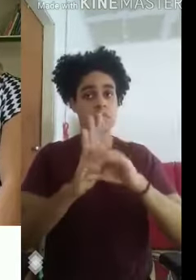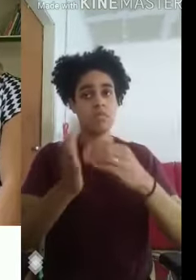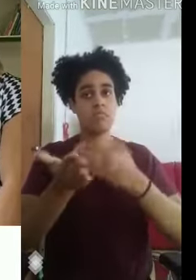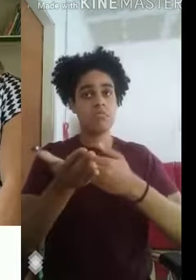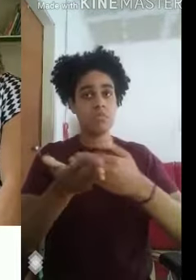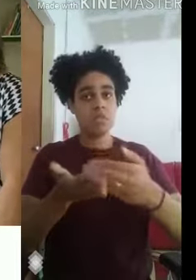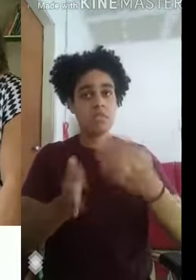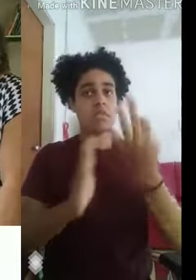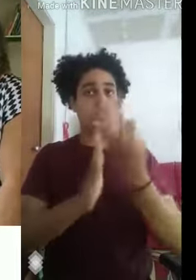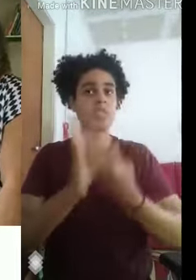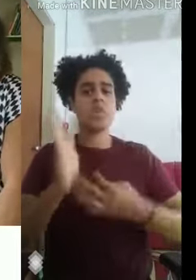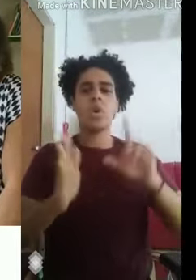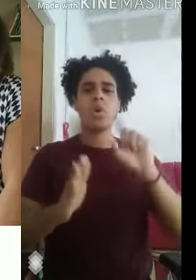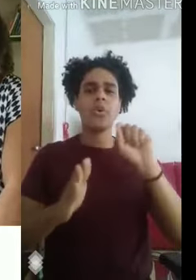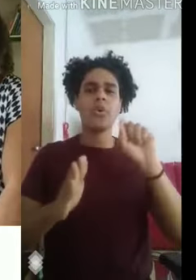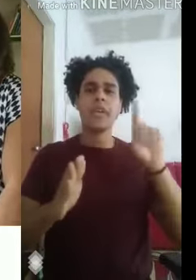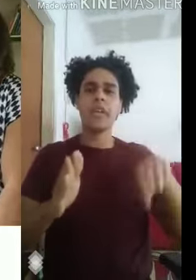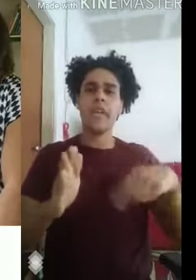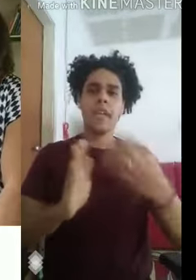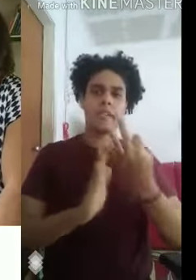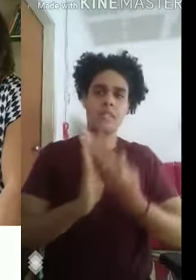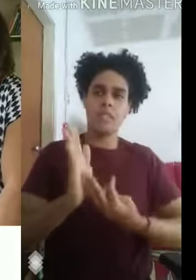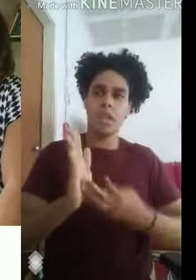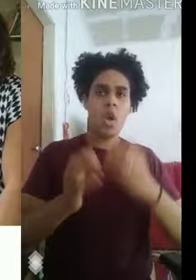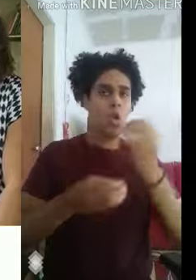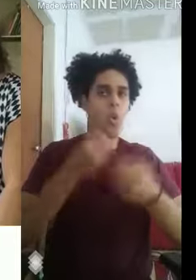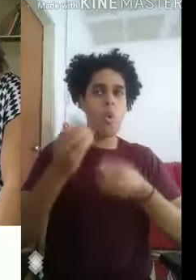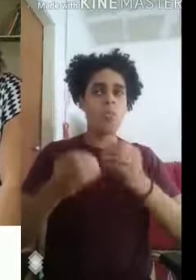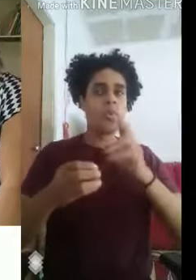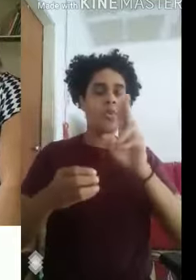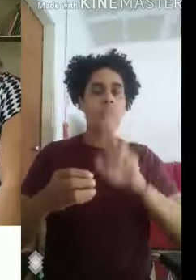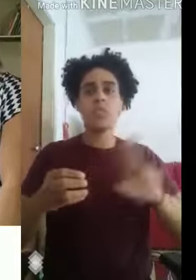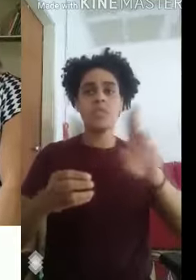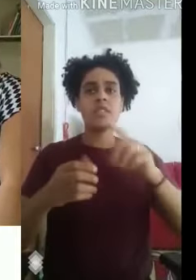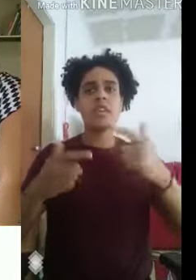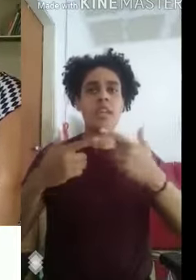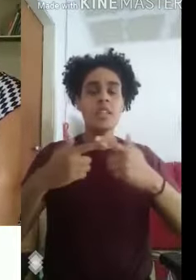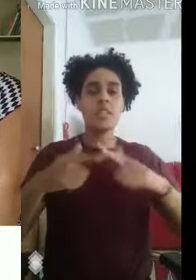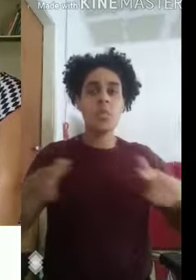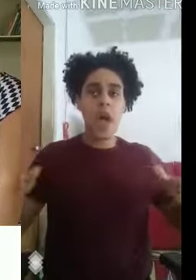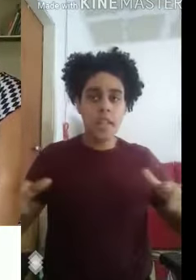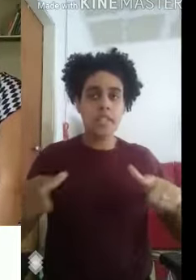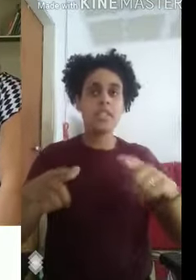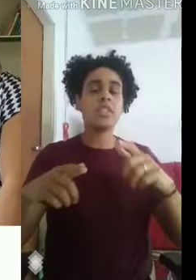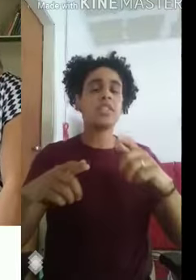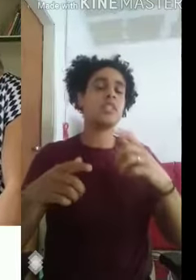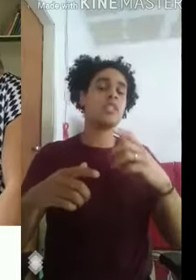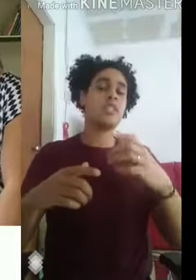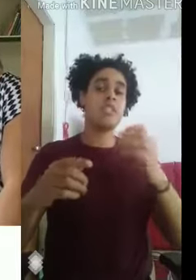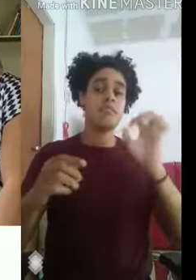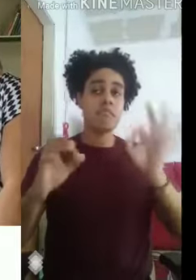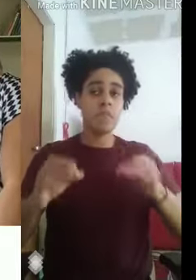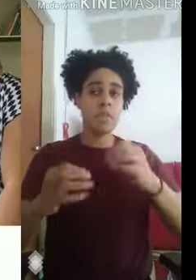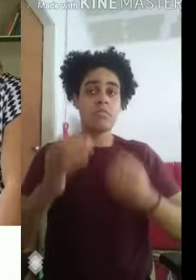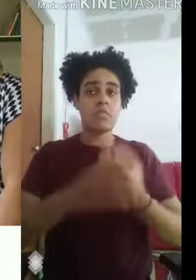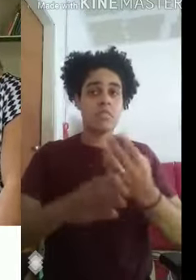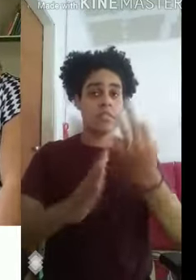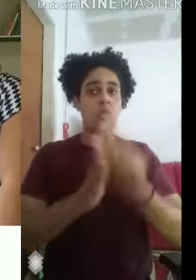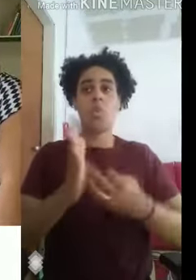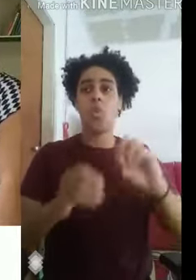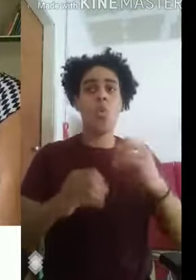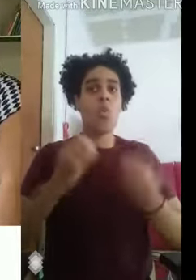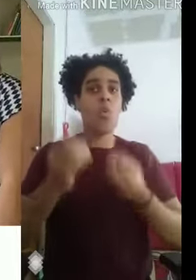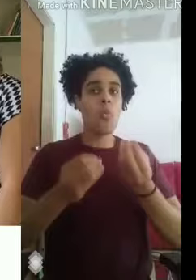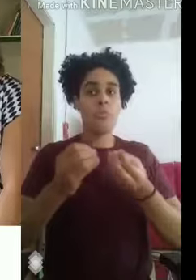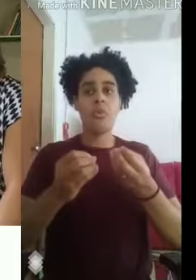texto? Como usar a linguagem adequadamente para produzir os nossos textos? E como ampliar o conhecimento